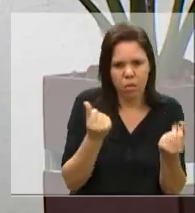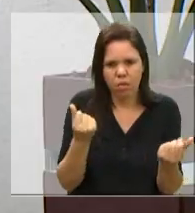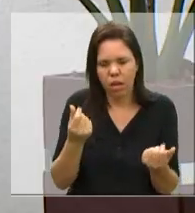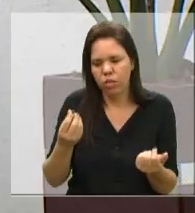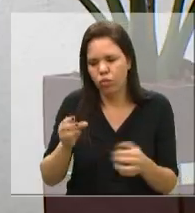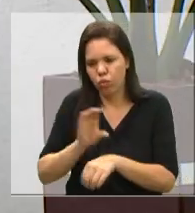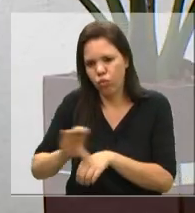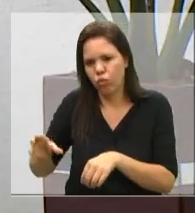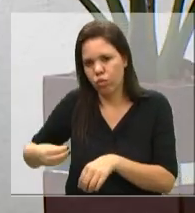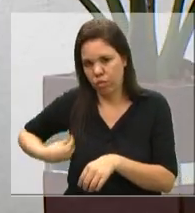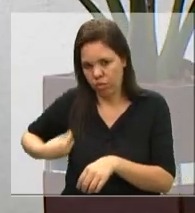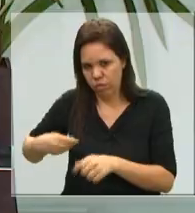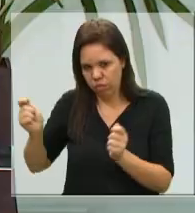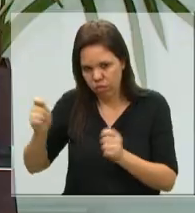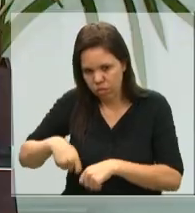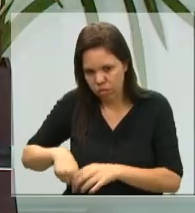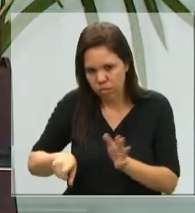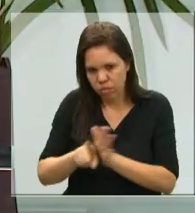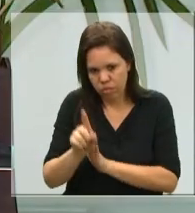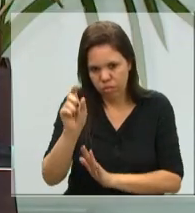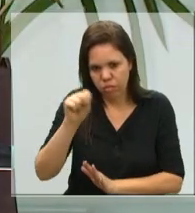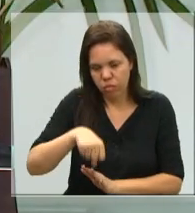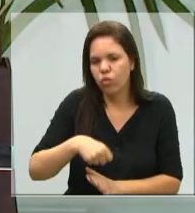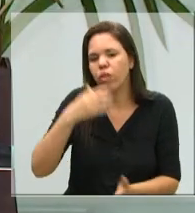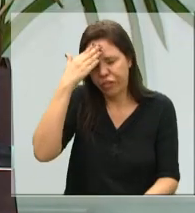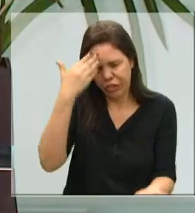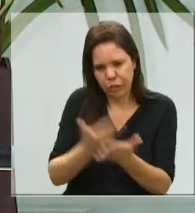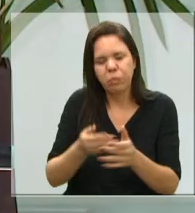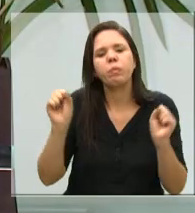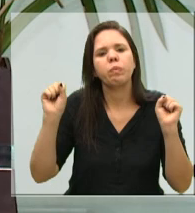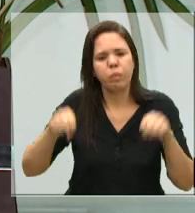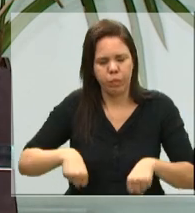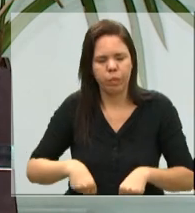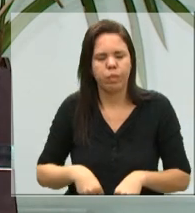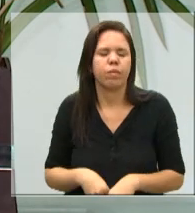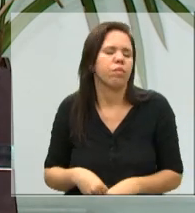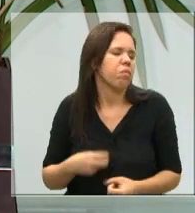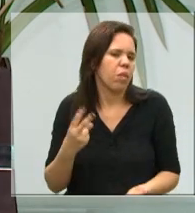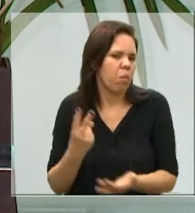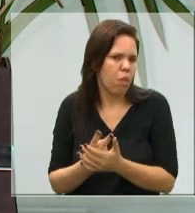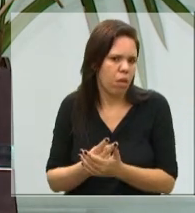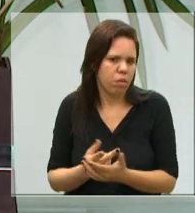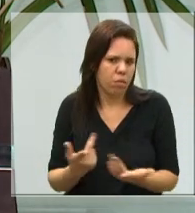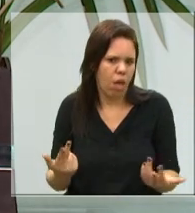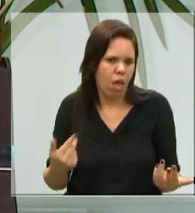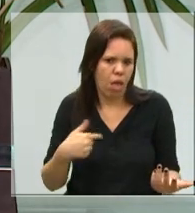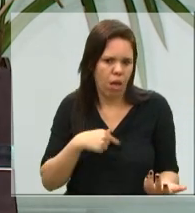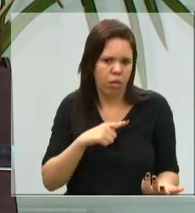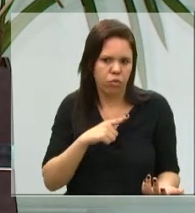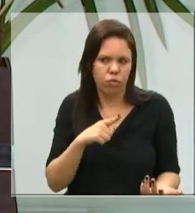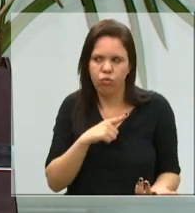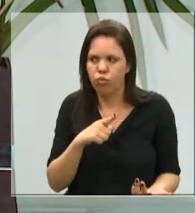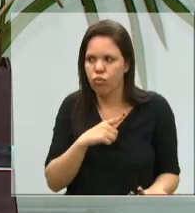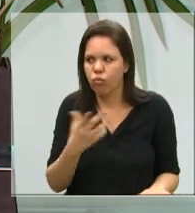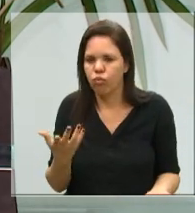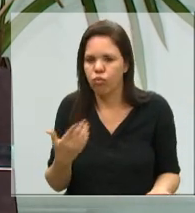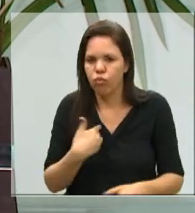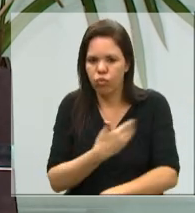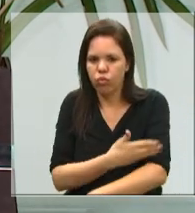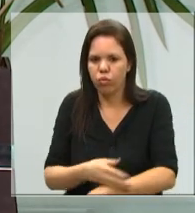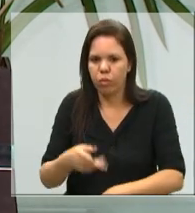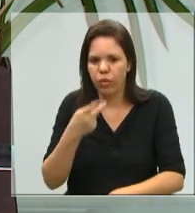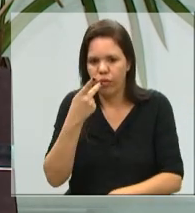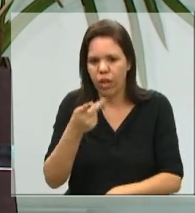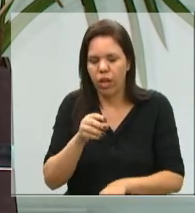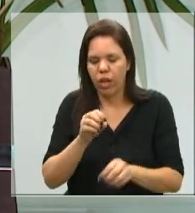presencial. É capaz? Eu não tenho dúvida alguma de que é. Embora eu tenha uma máxima, eu costumo dizer que